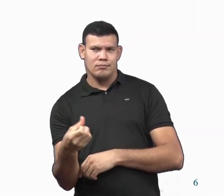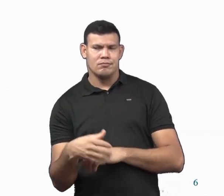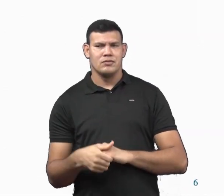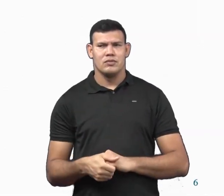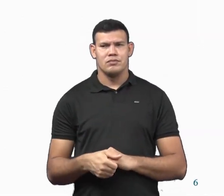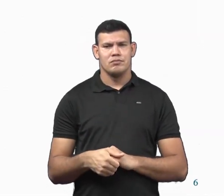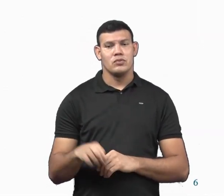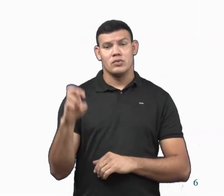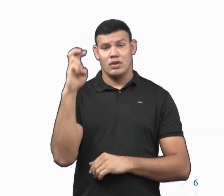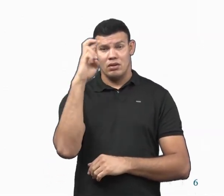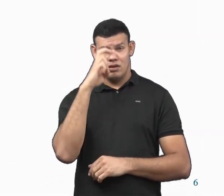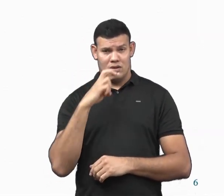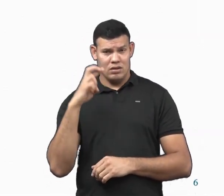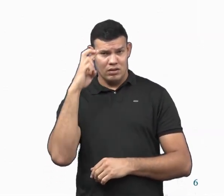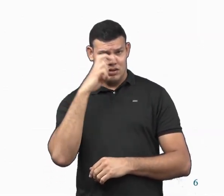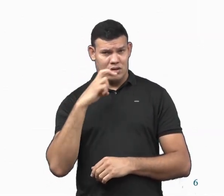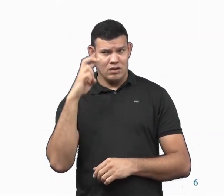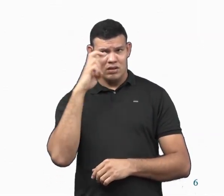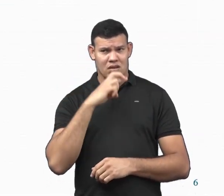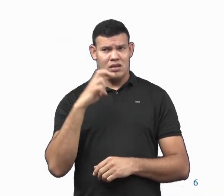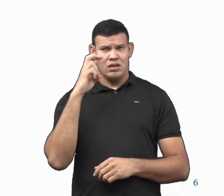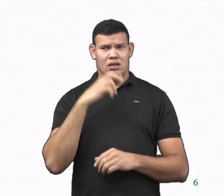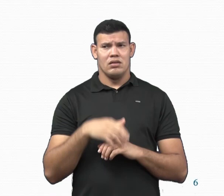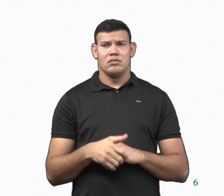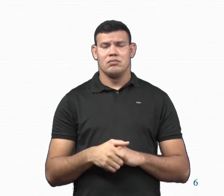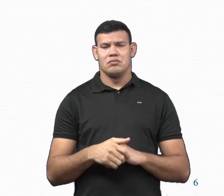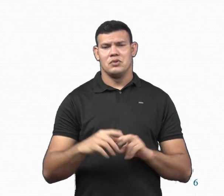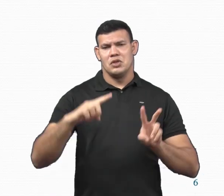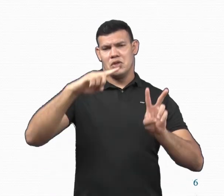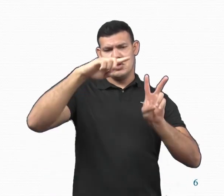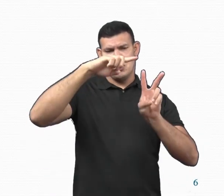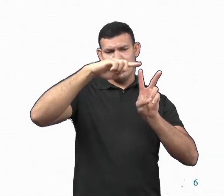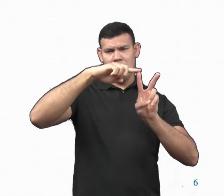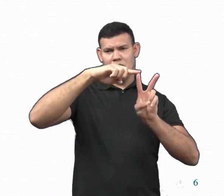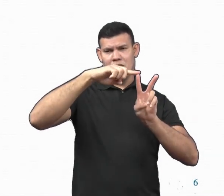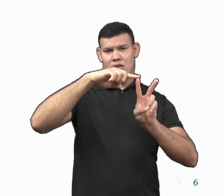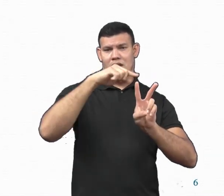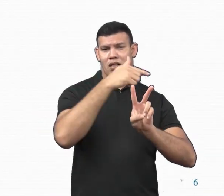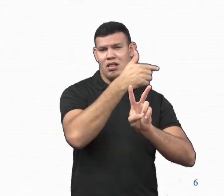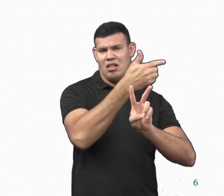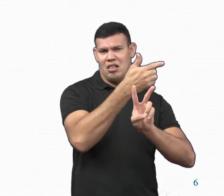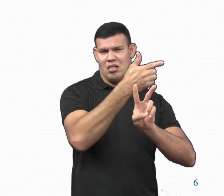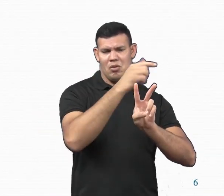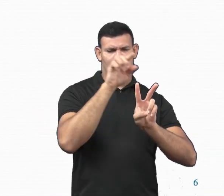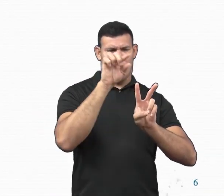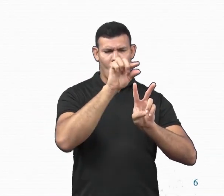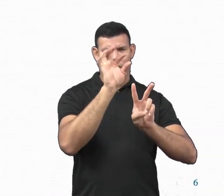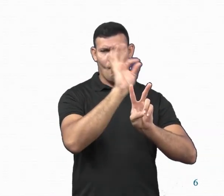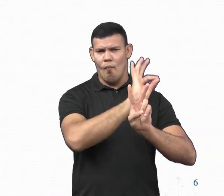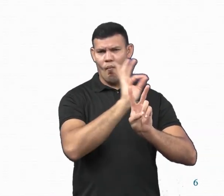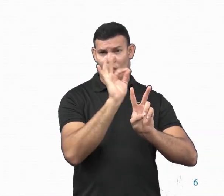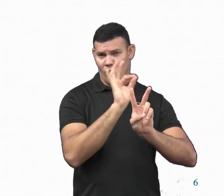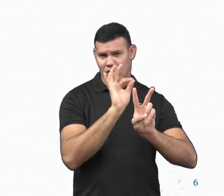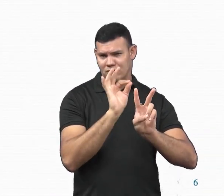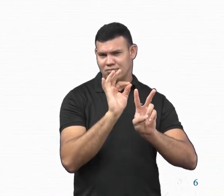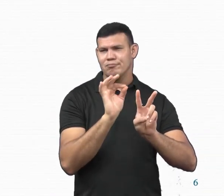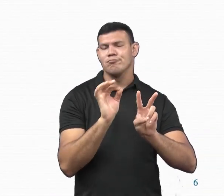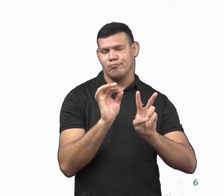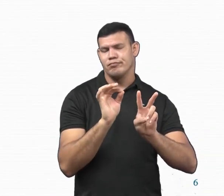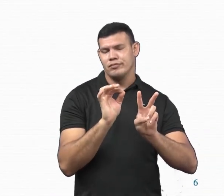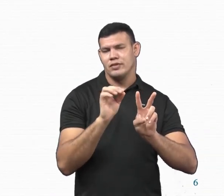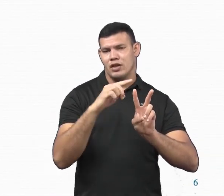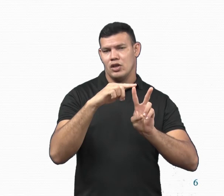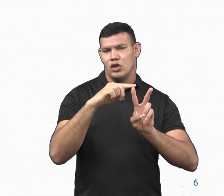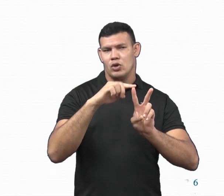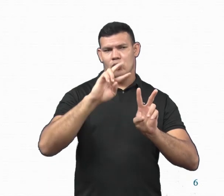essa parte é que quando não aparece o índice, é uma raiz quadrada. Tá vendo? Ó, quando não aparece nada, é porque